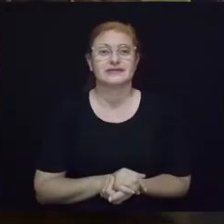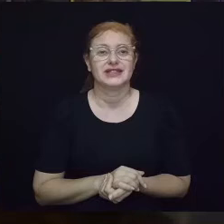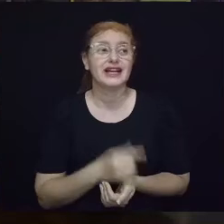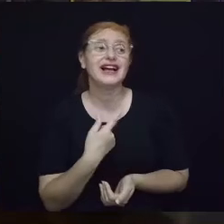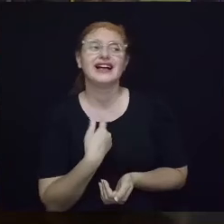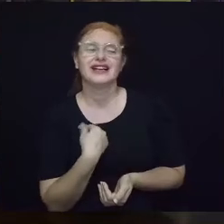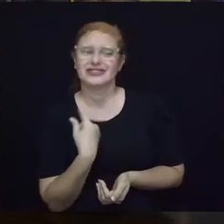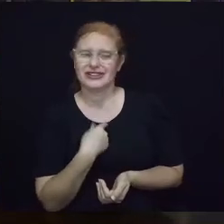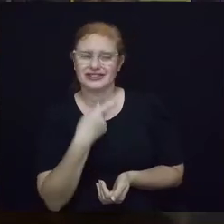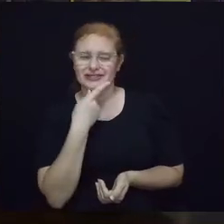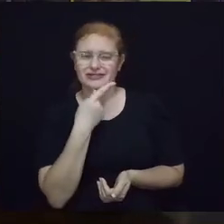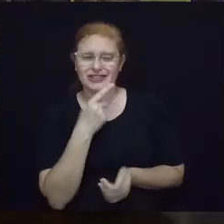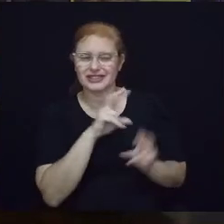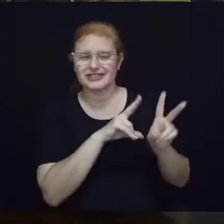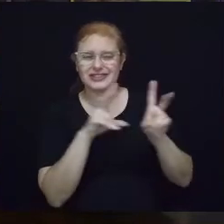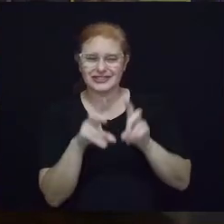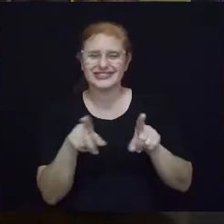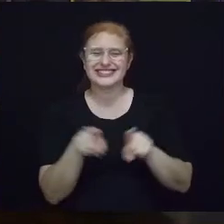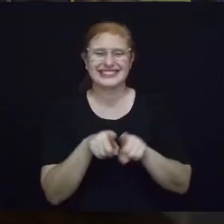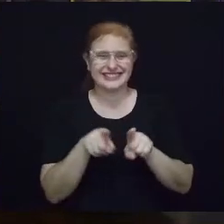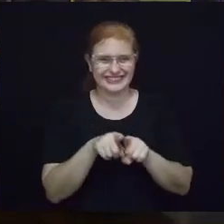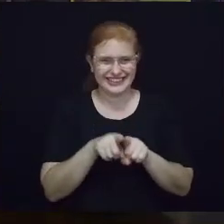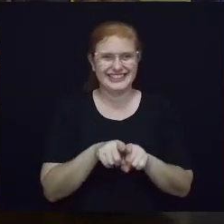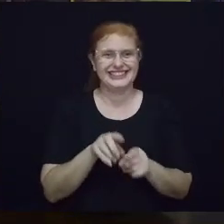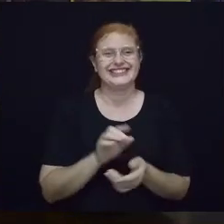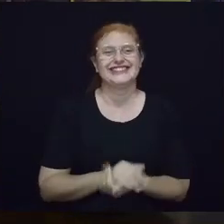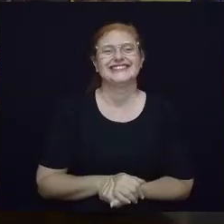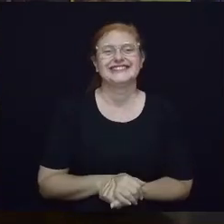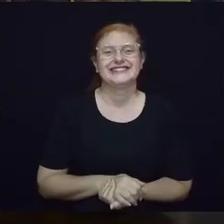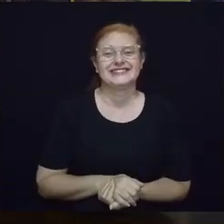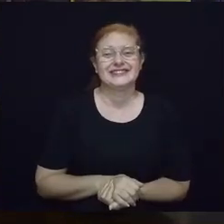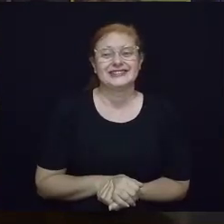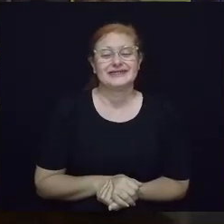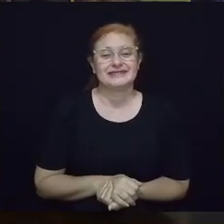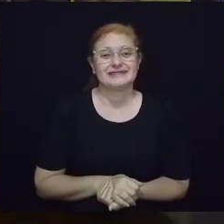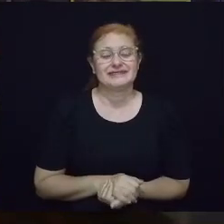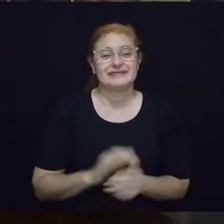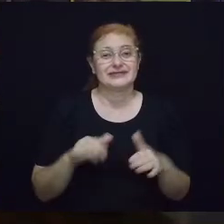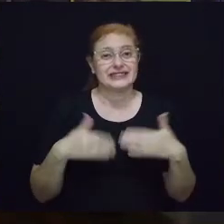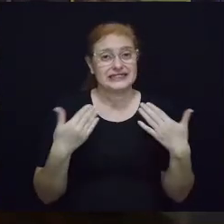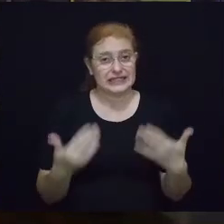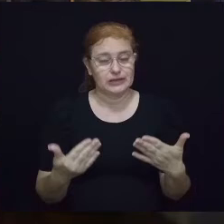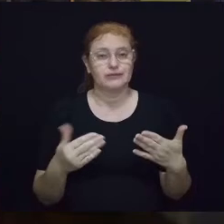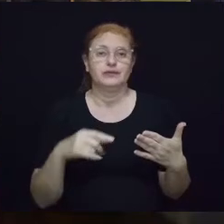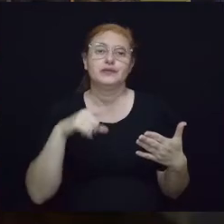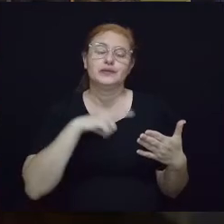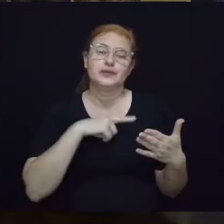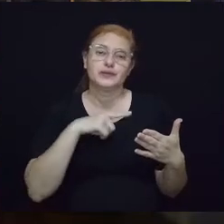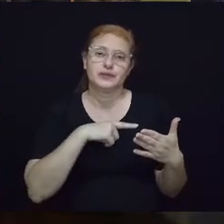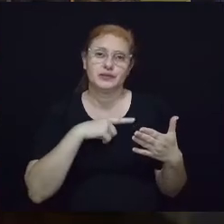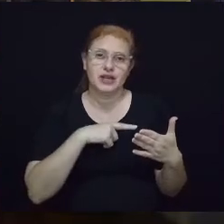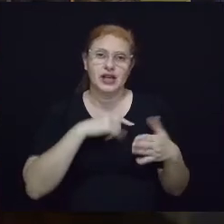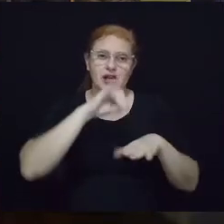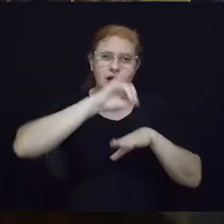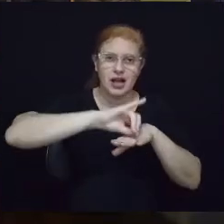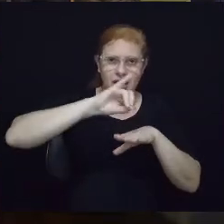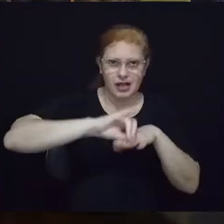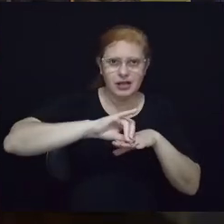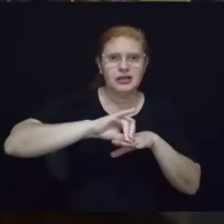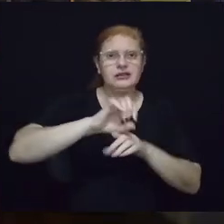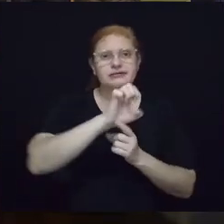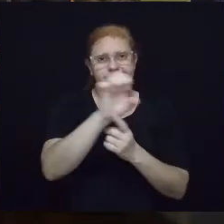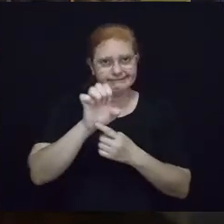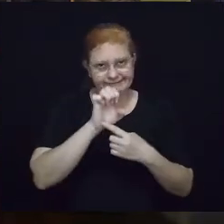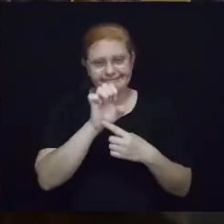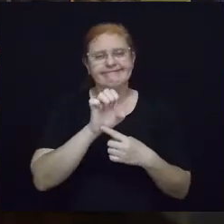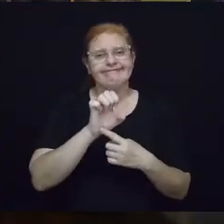ainda. Pois é. E fica intercalando, né, Mauro? Entre uma peça e outra dessas que estão na exposição, entre